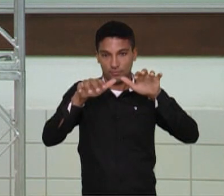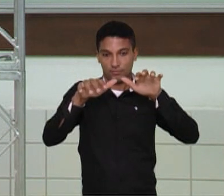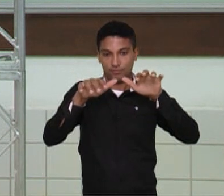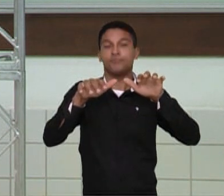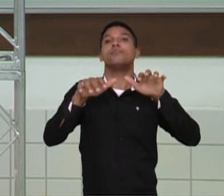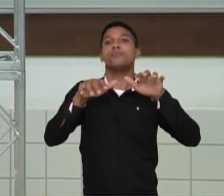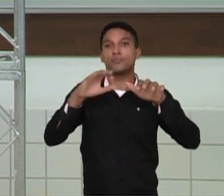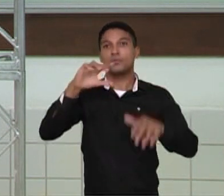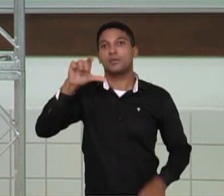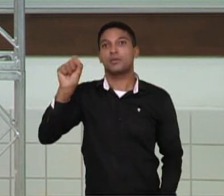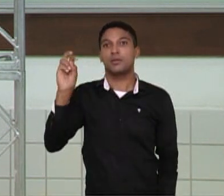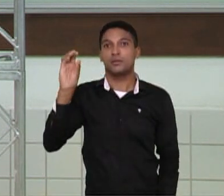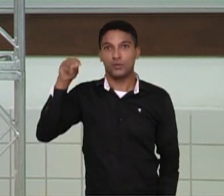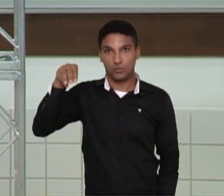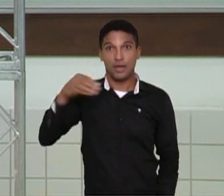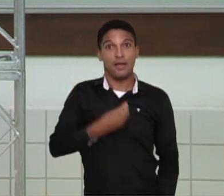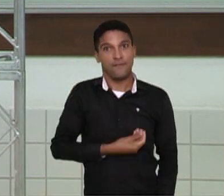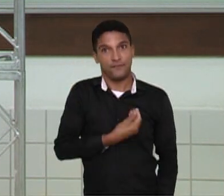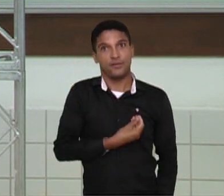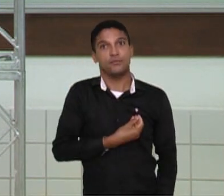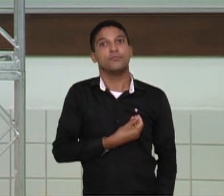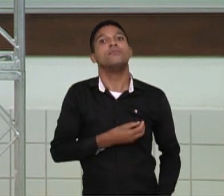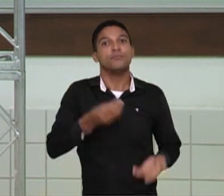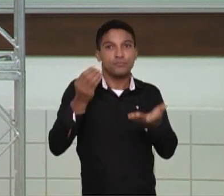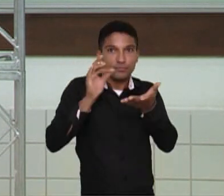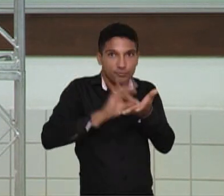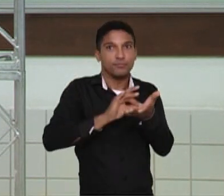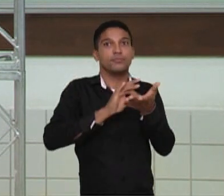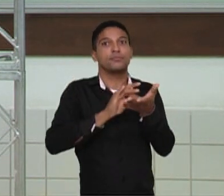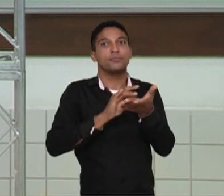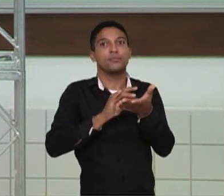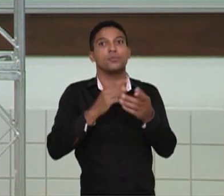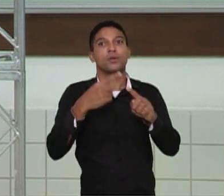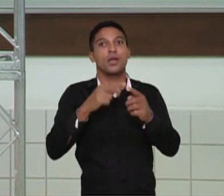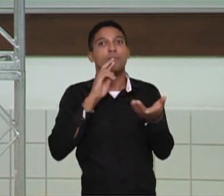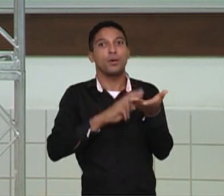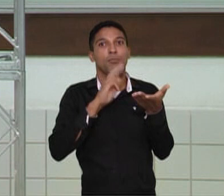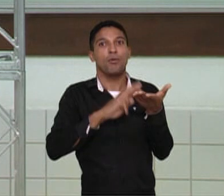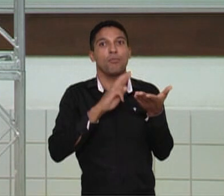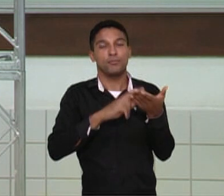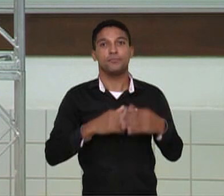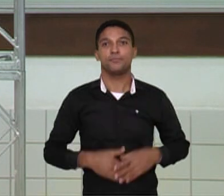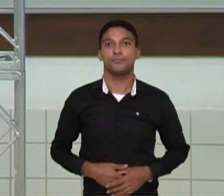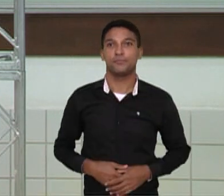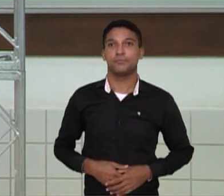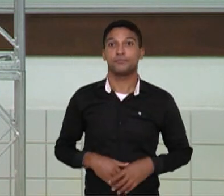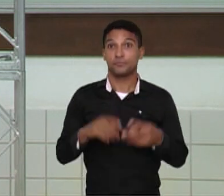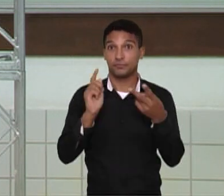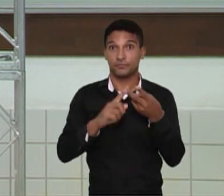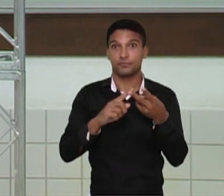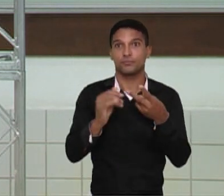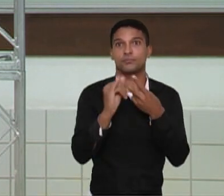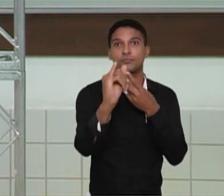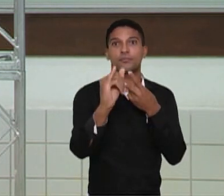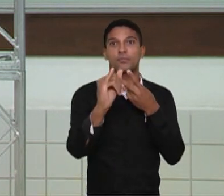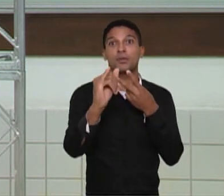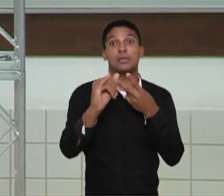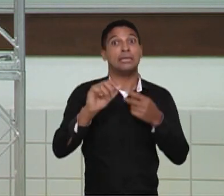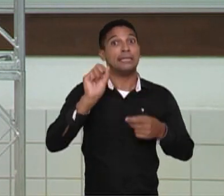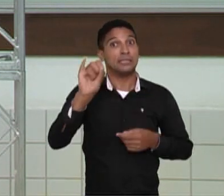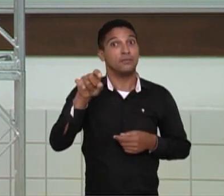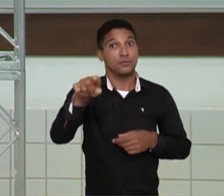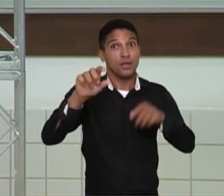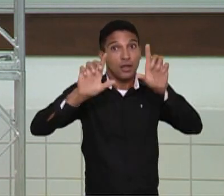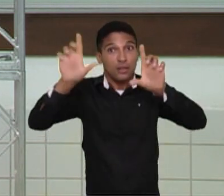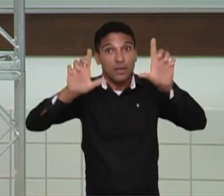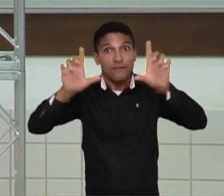garante a sua presença. Segundo aviso, caso você nos acompanhe apenas pela TV, entre em contato com a sua escola, retire